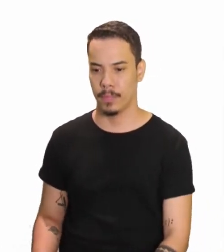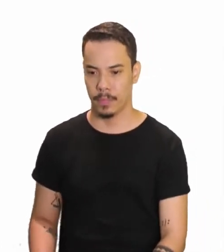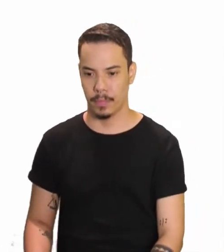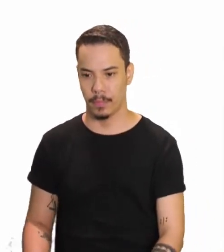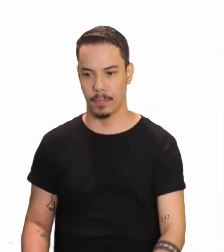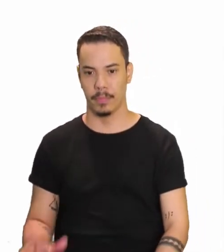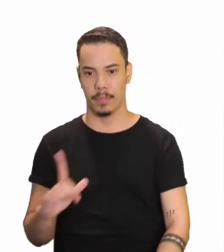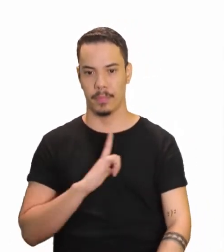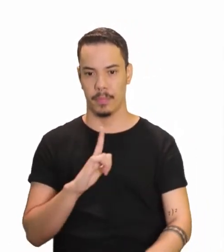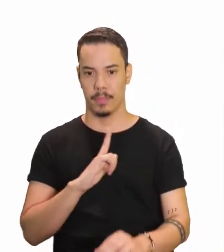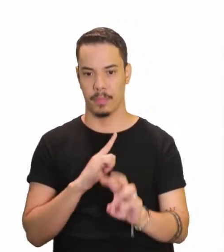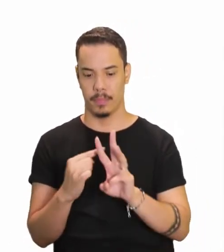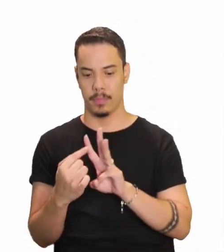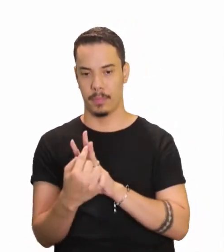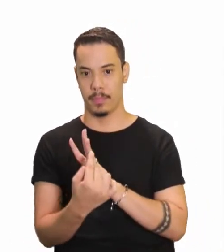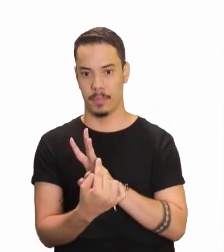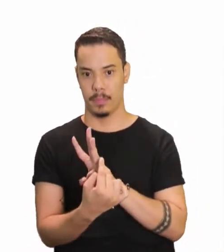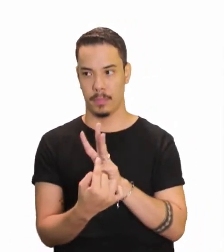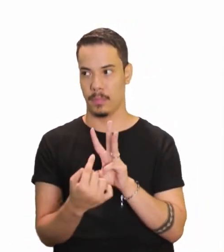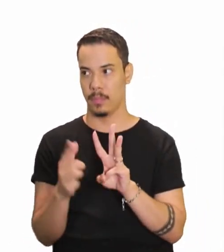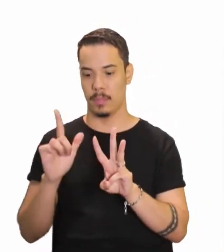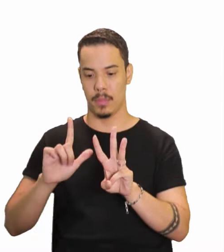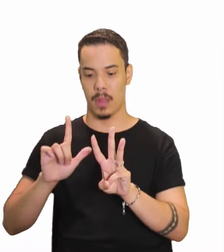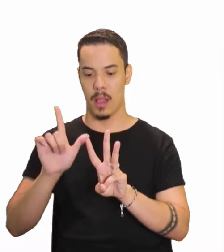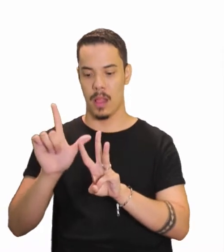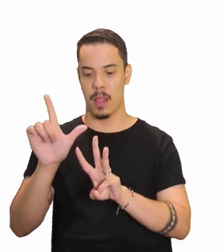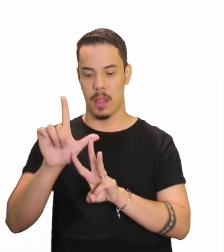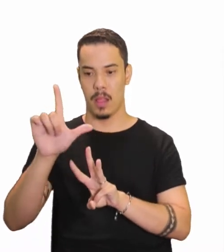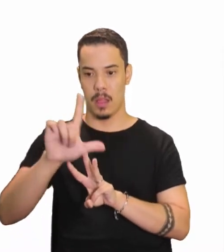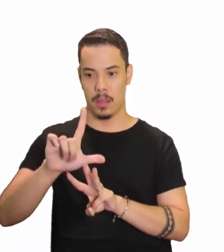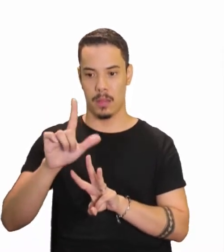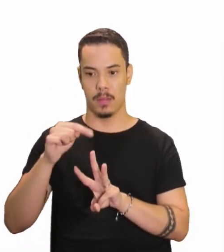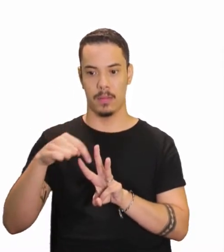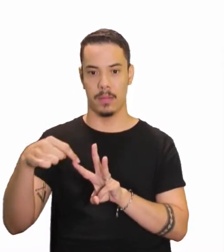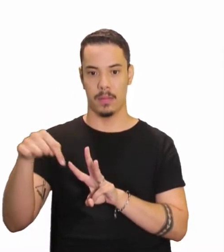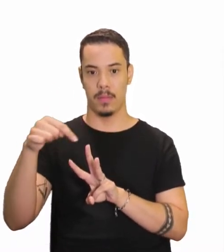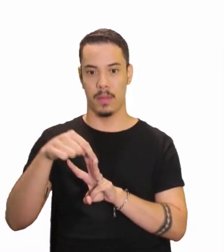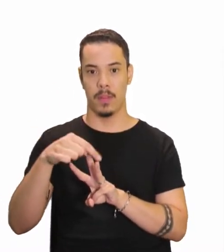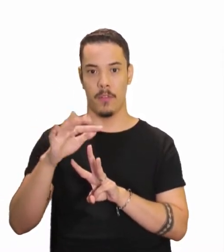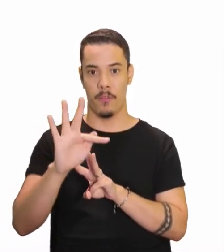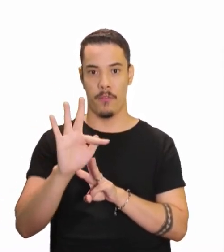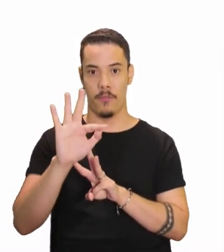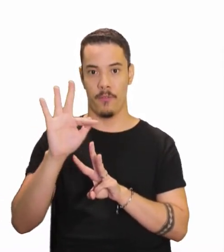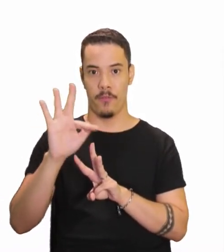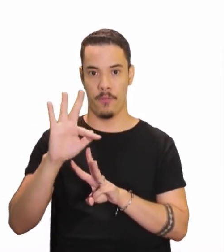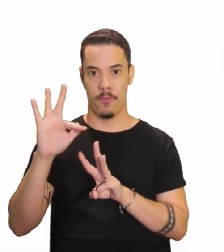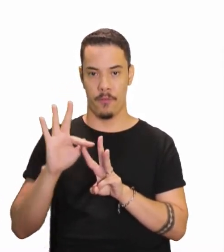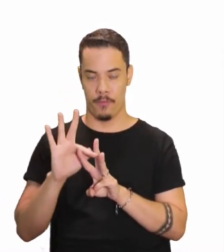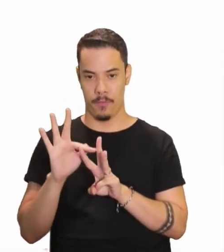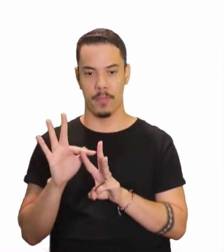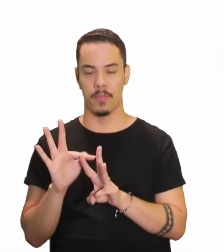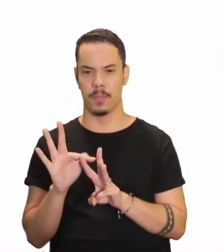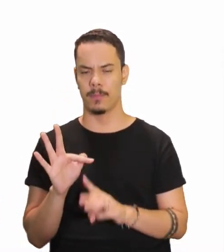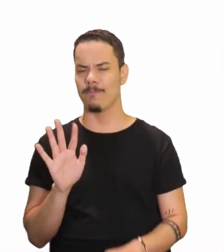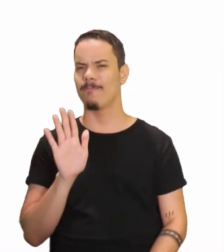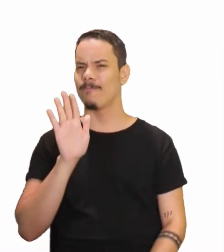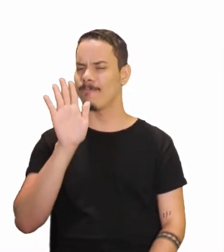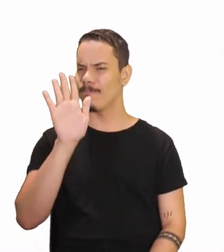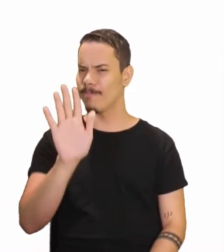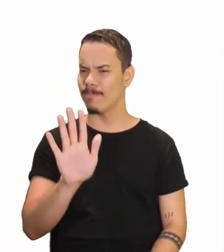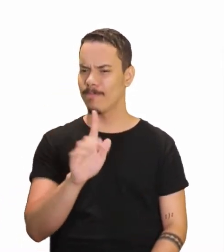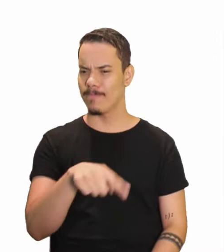3 fonemas. Agora, para você entender e construir o seu conceito de